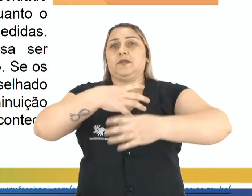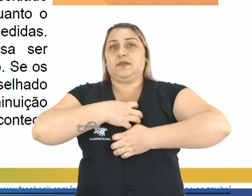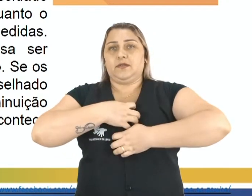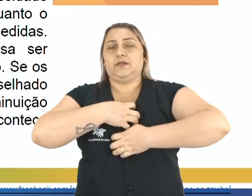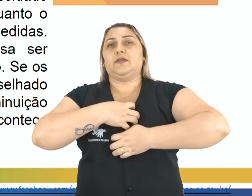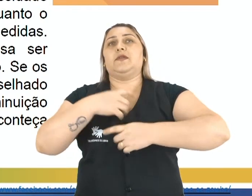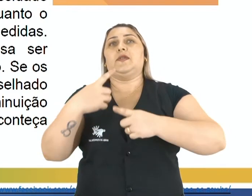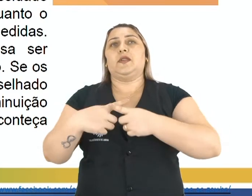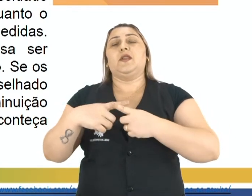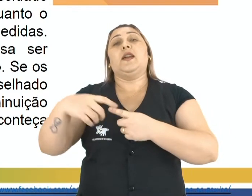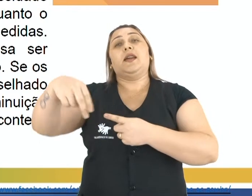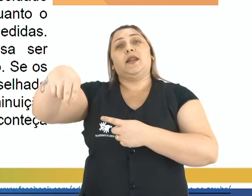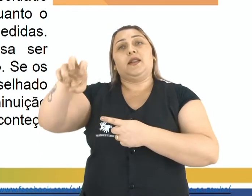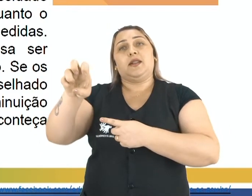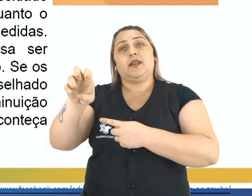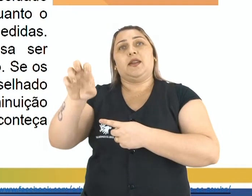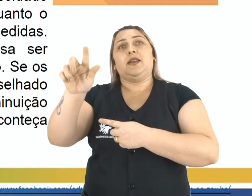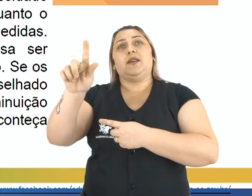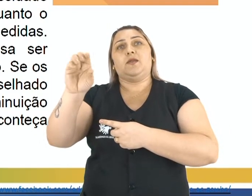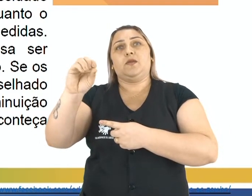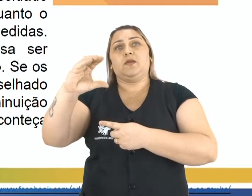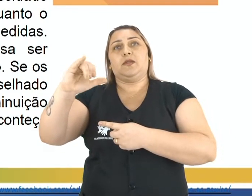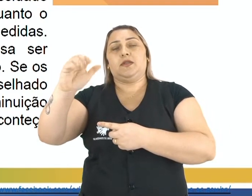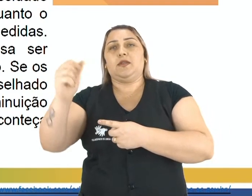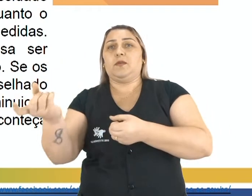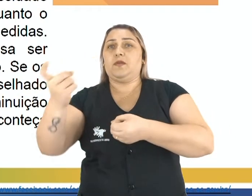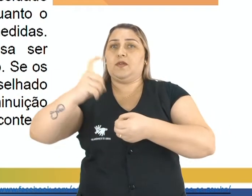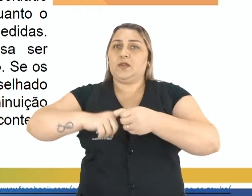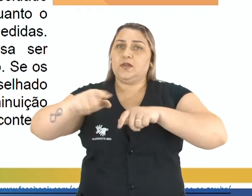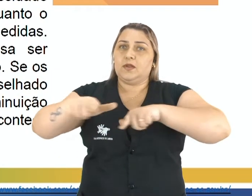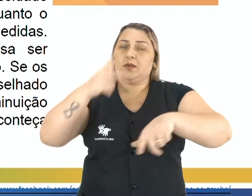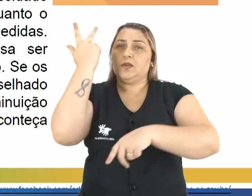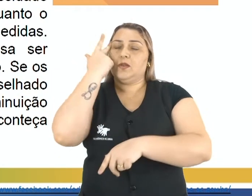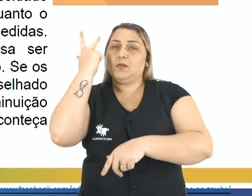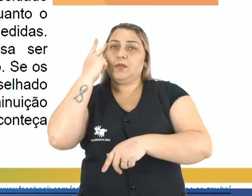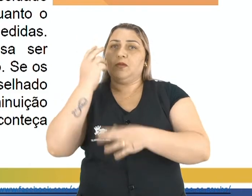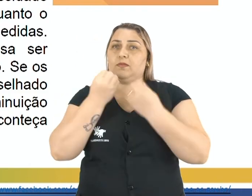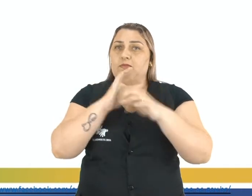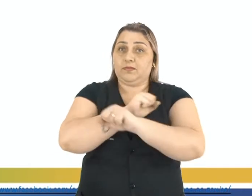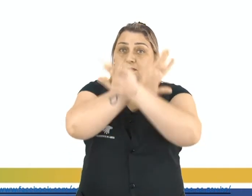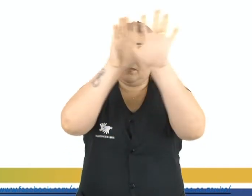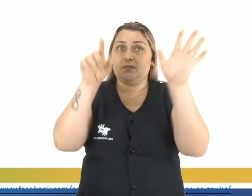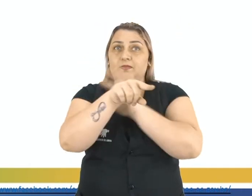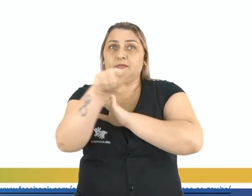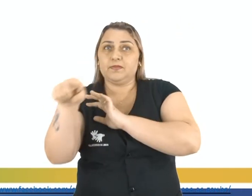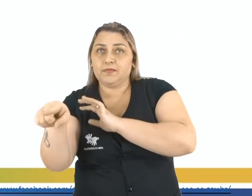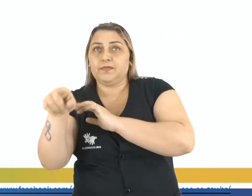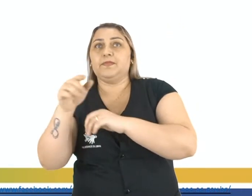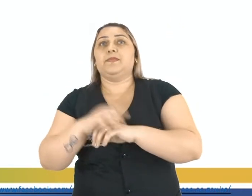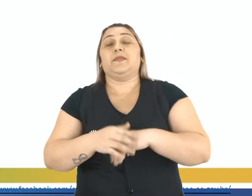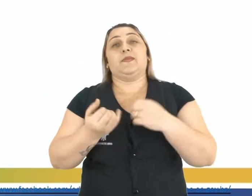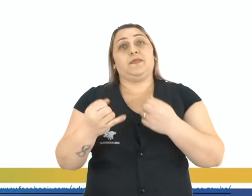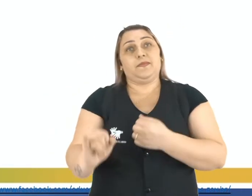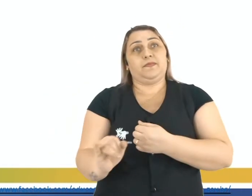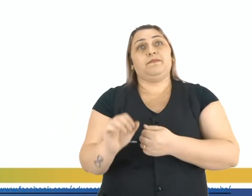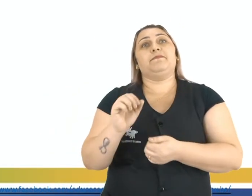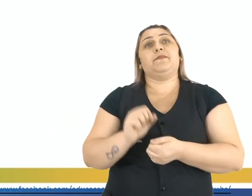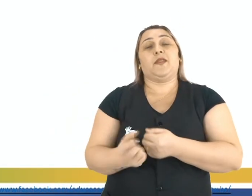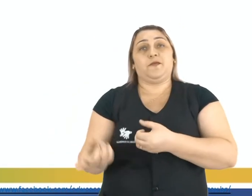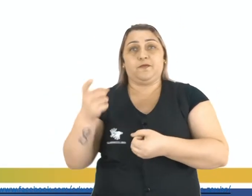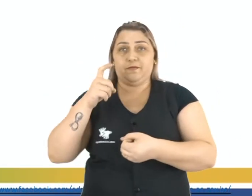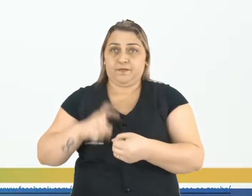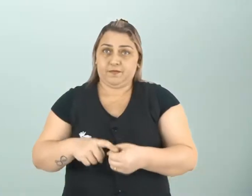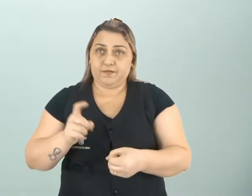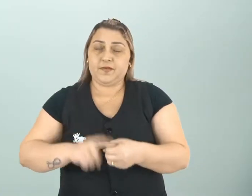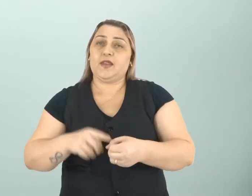fazendo uma negociação para que haja o retorno das atividades. Ficou bem claro para vocês? Se não ficou,